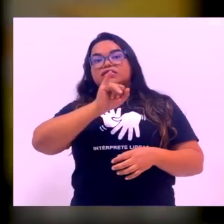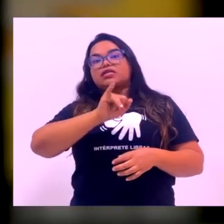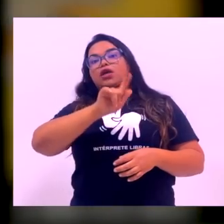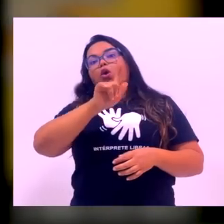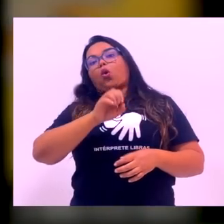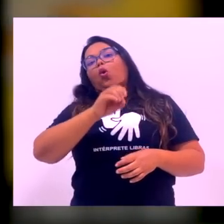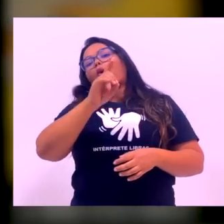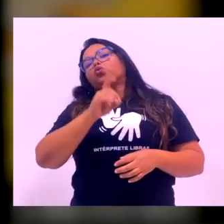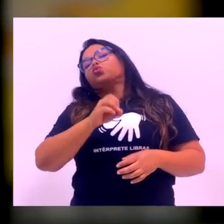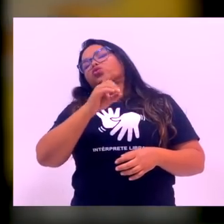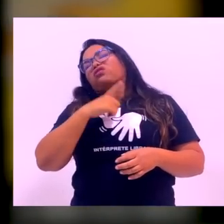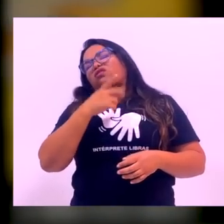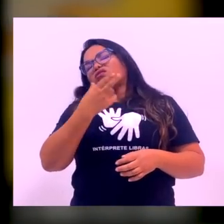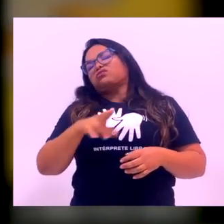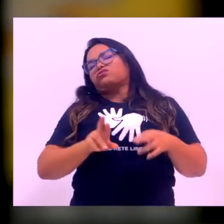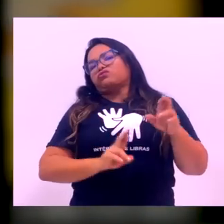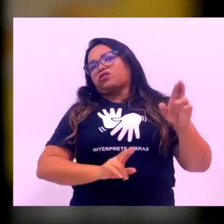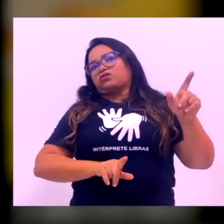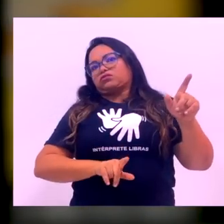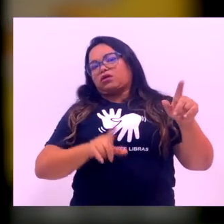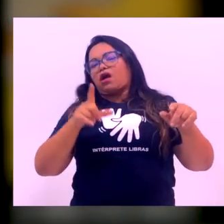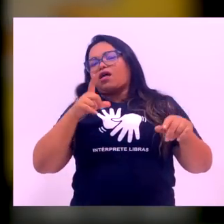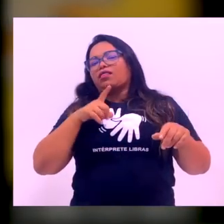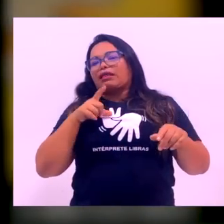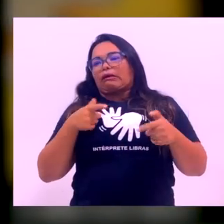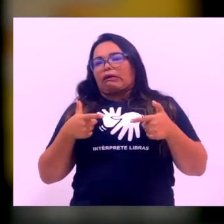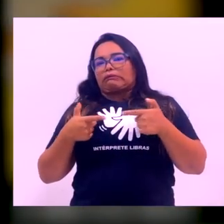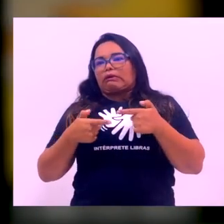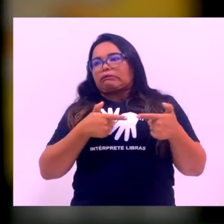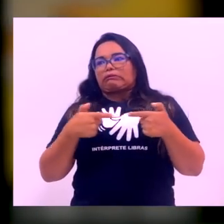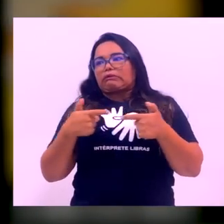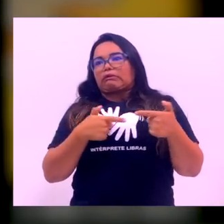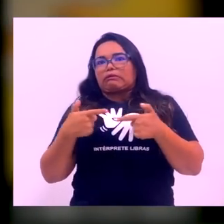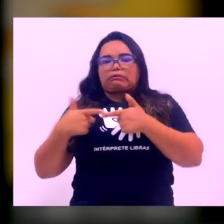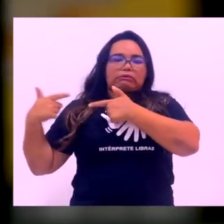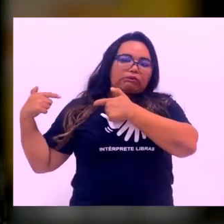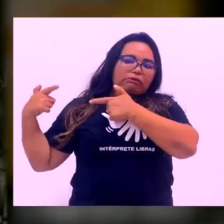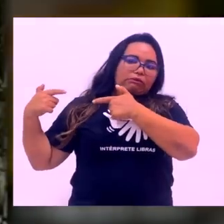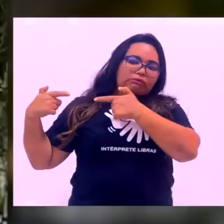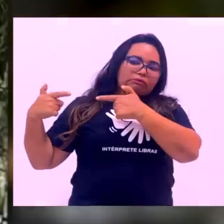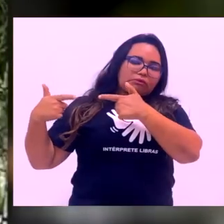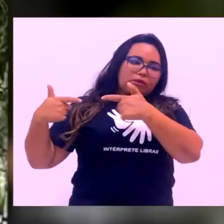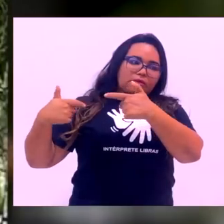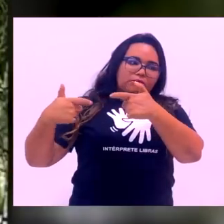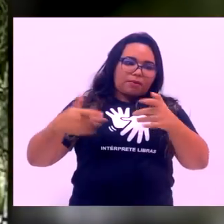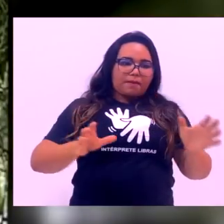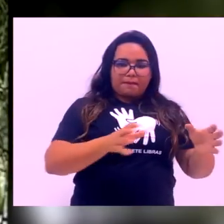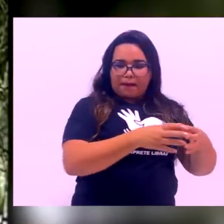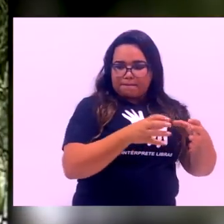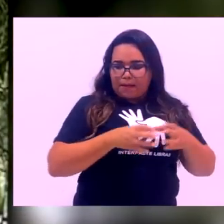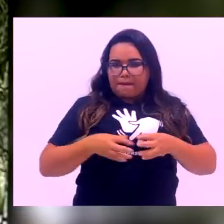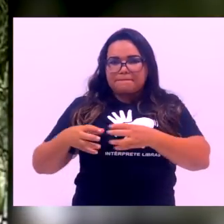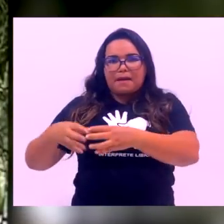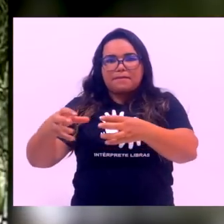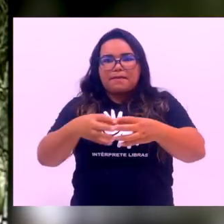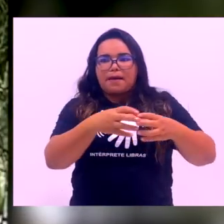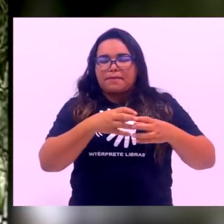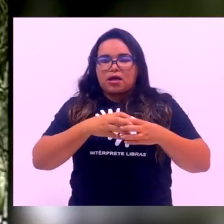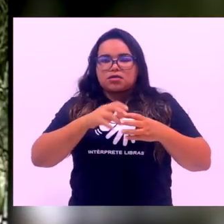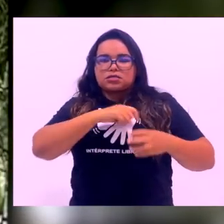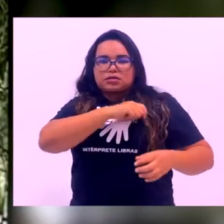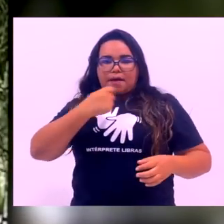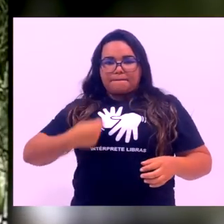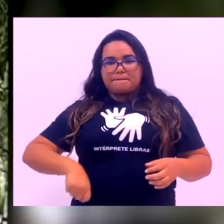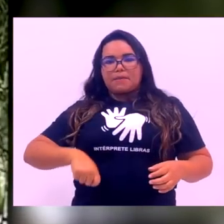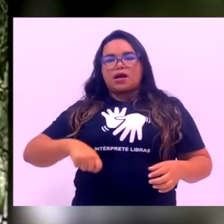na Europa e eles tinham uma religião diferente. Houve muitas guerras mesmo, travadas com a